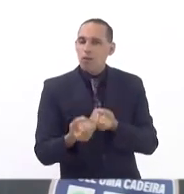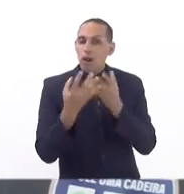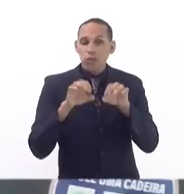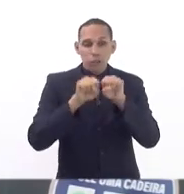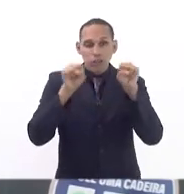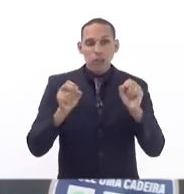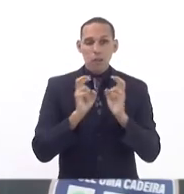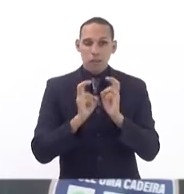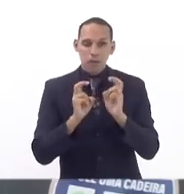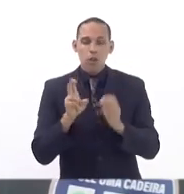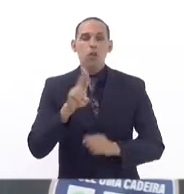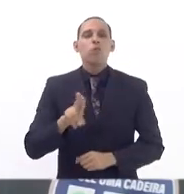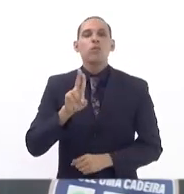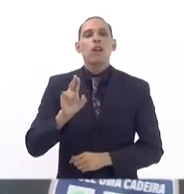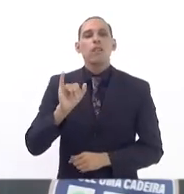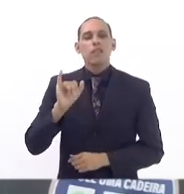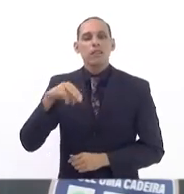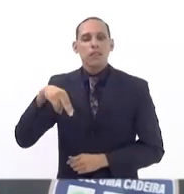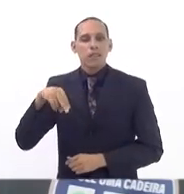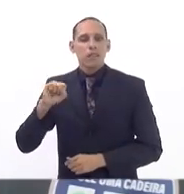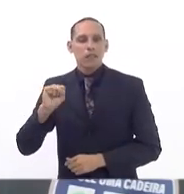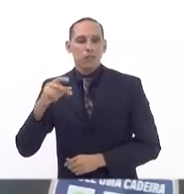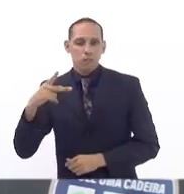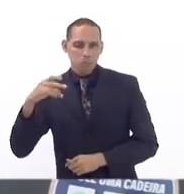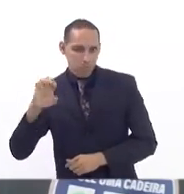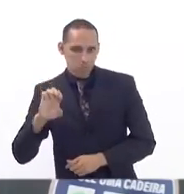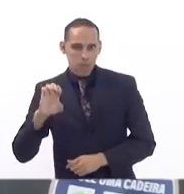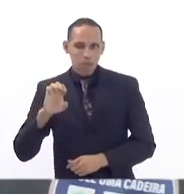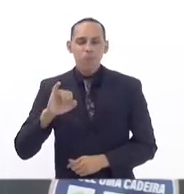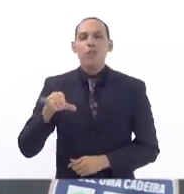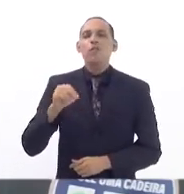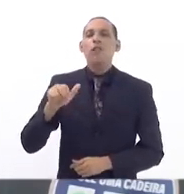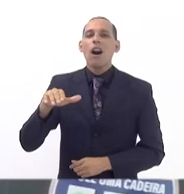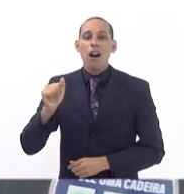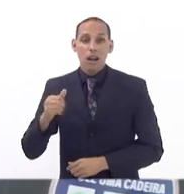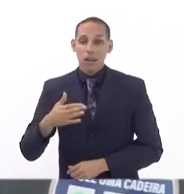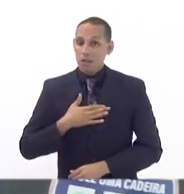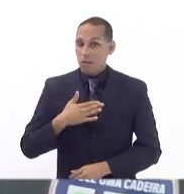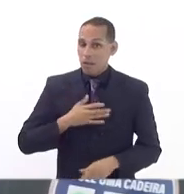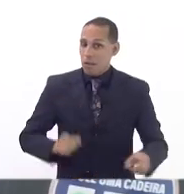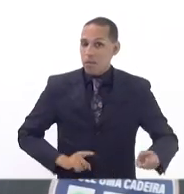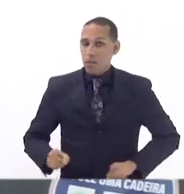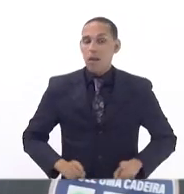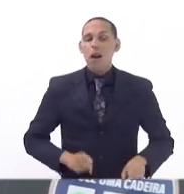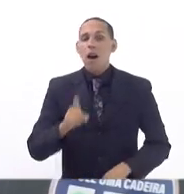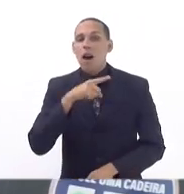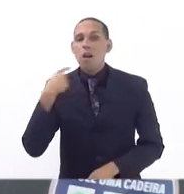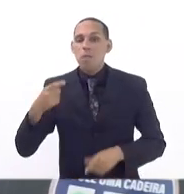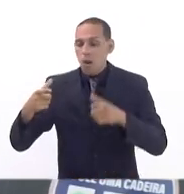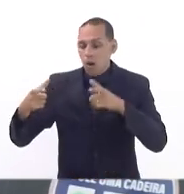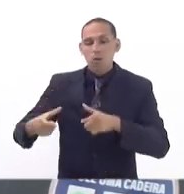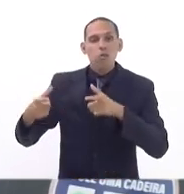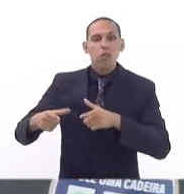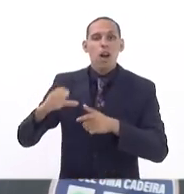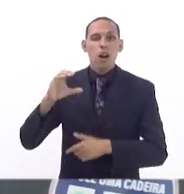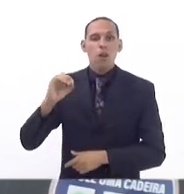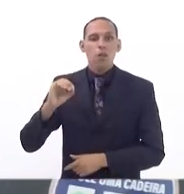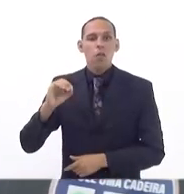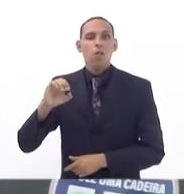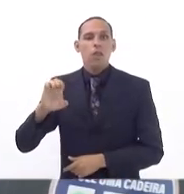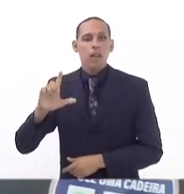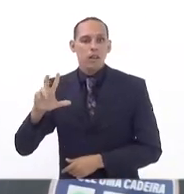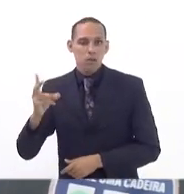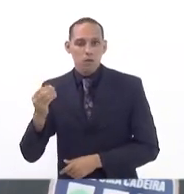a partir dos dados do ISP e 2017 depois que a Joana Minha prima foi morta na estação de Coelho da Rocha e culpabilizado pela